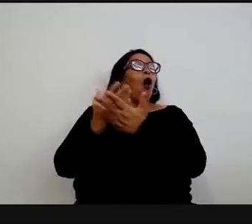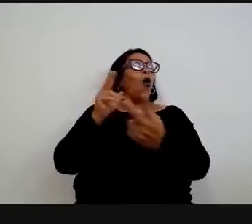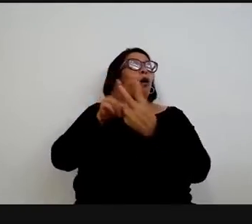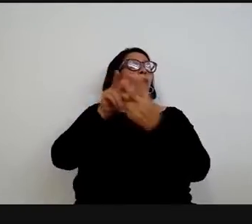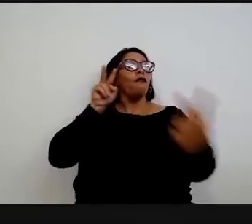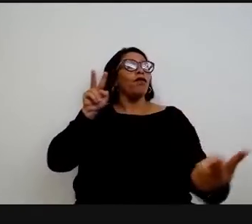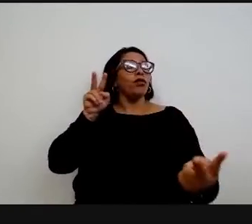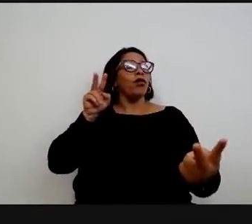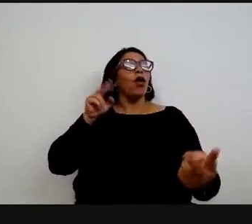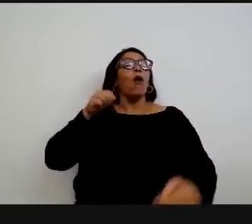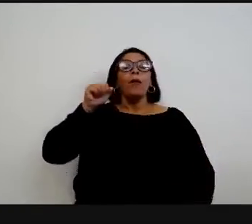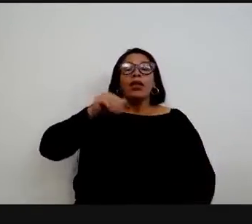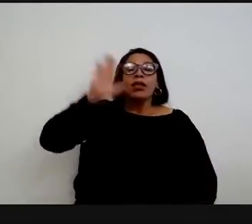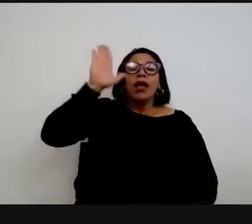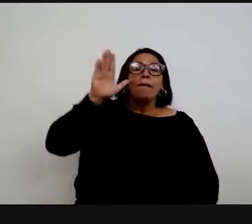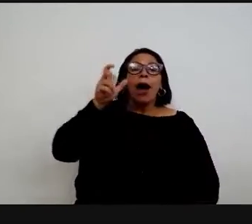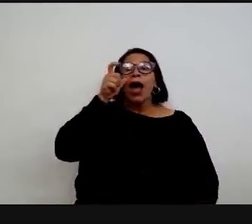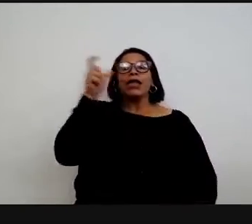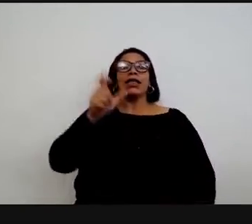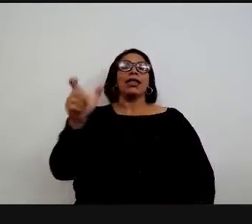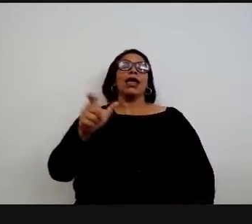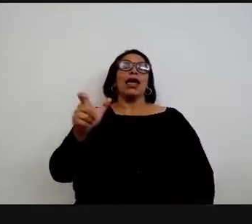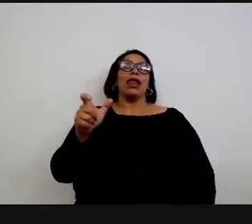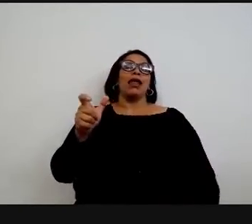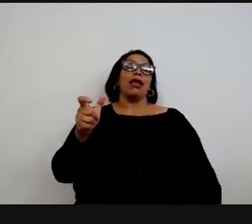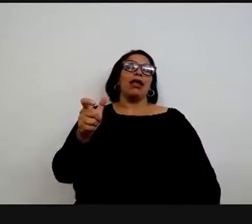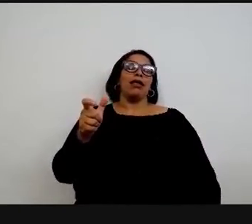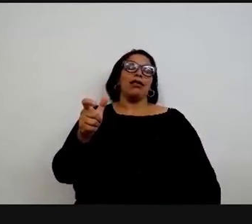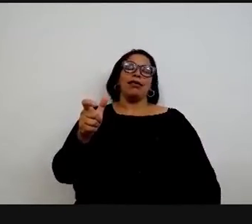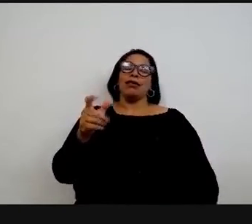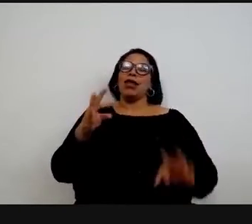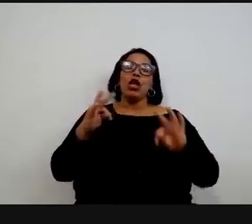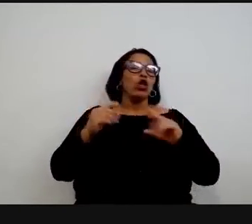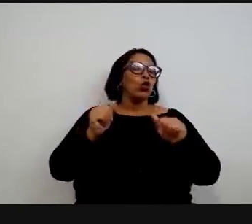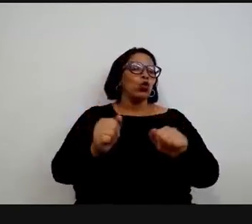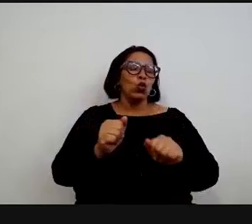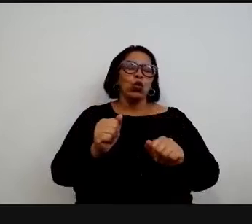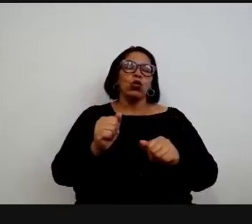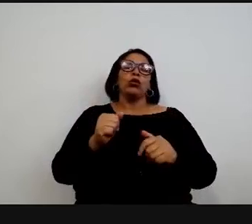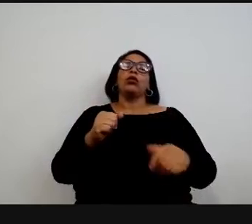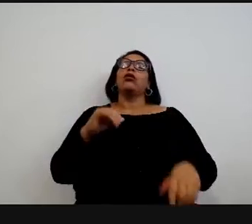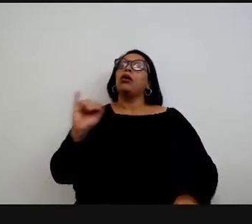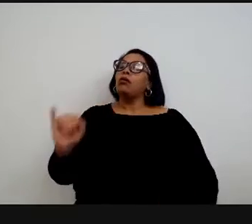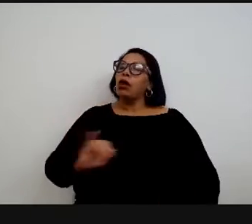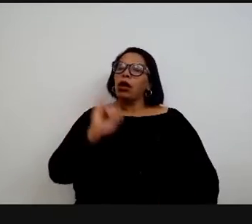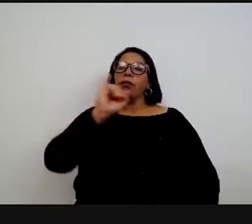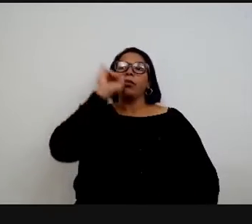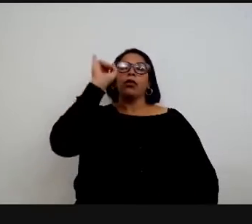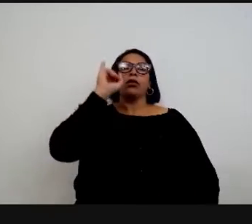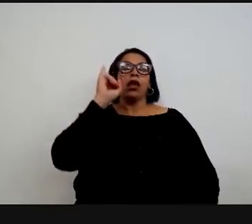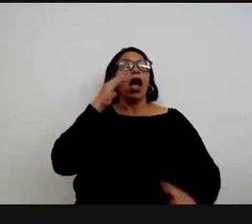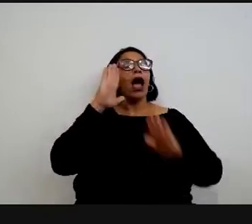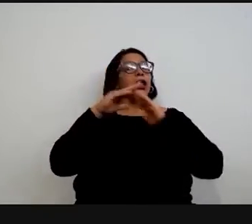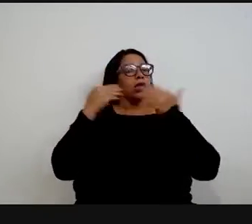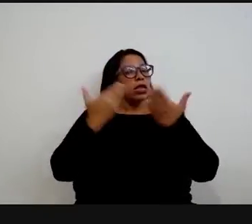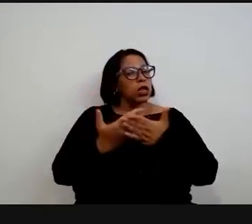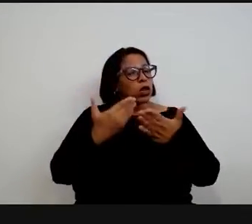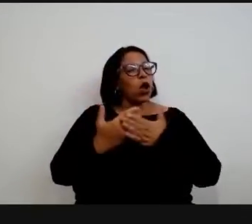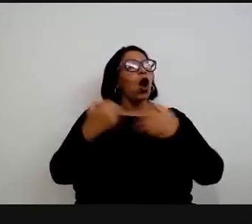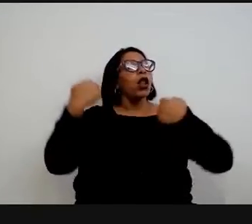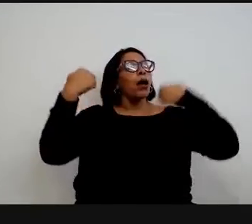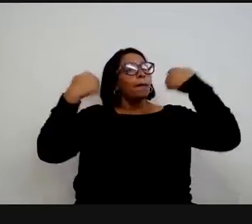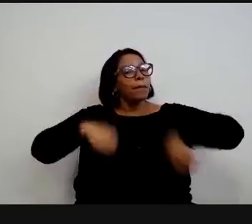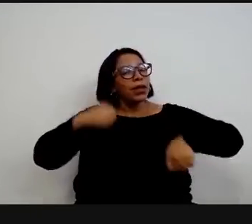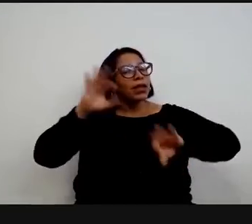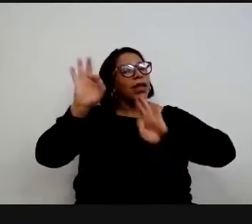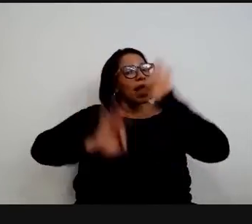mais interessante do que os alunos têm ao redor deles, né? Então, isso é essencial também, assim, as escolas